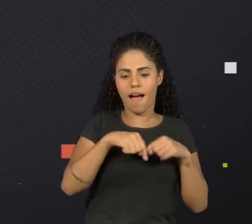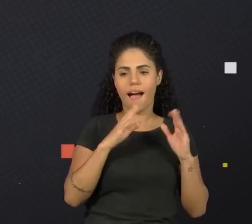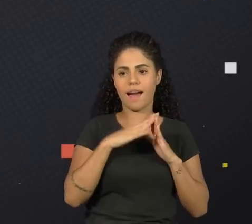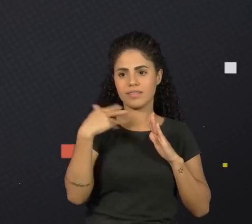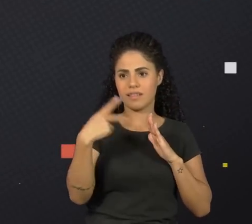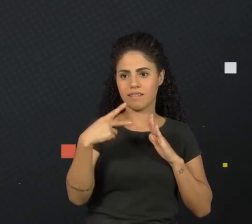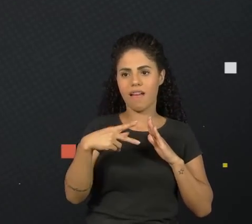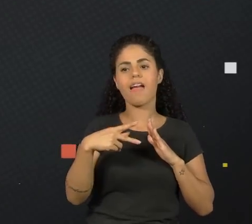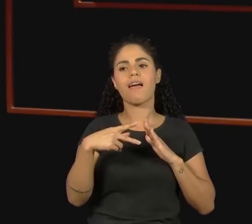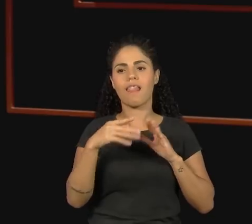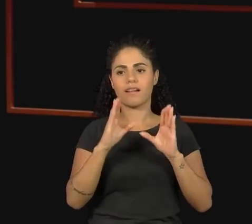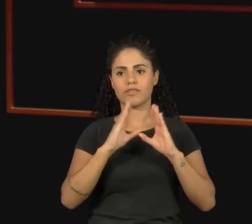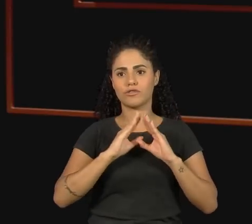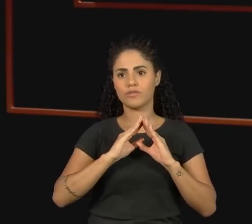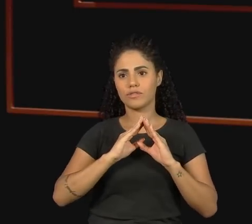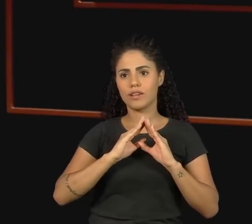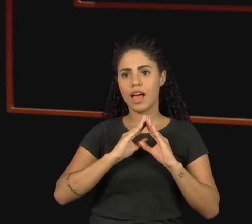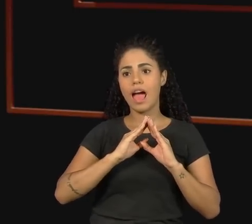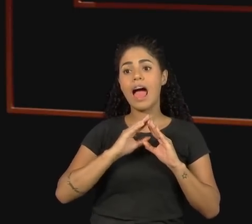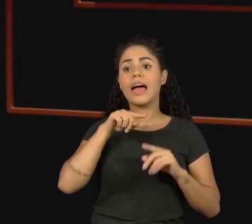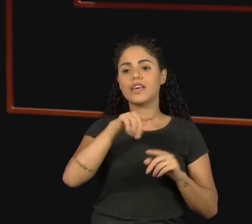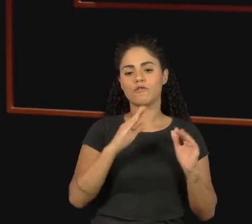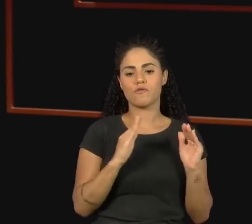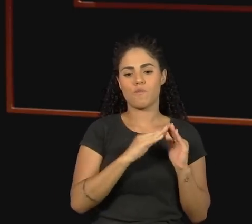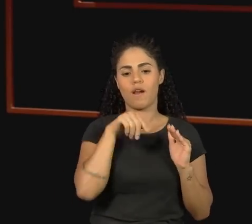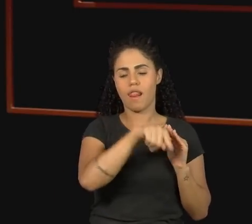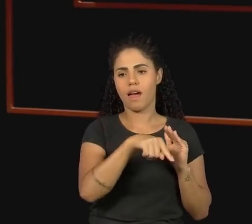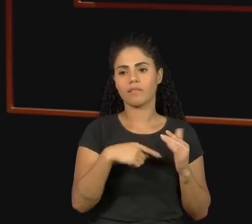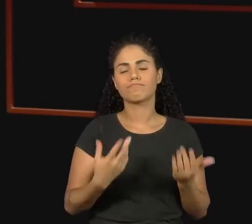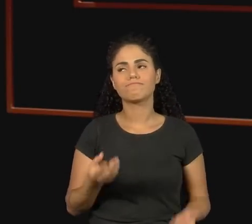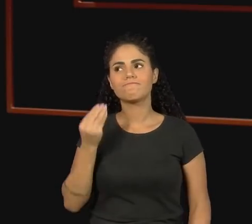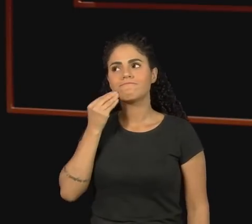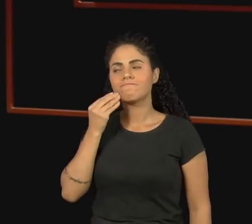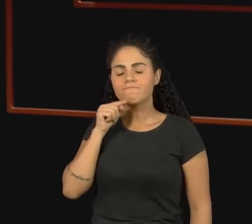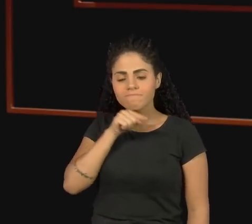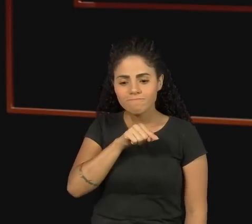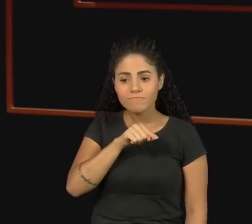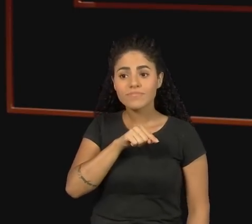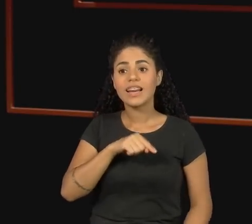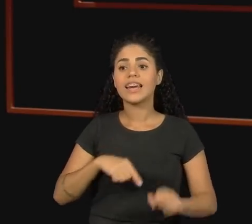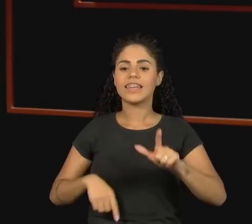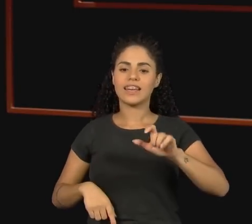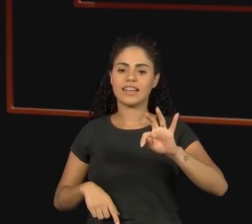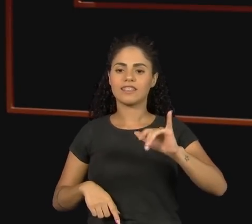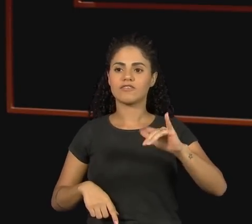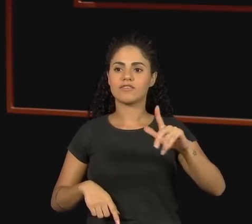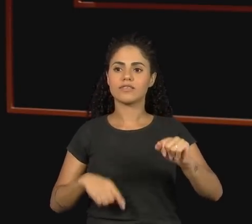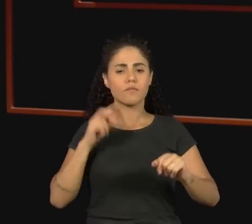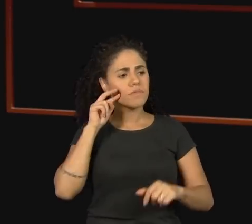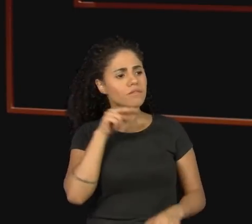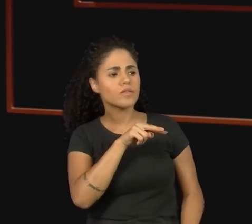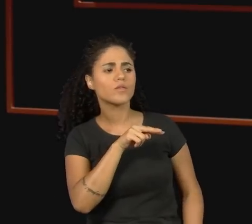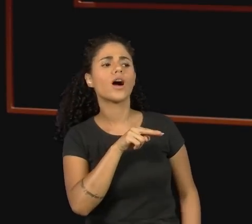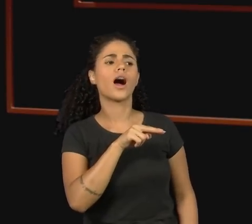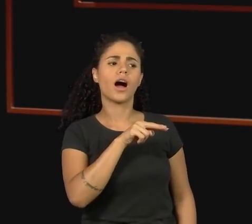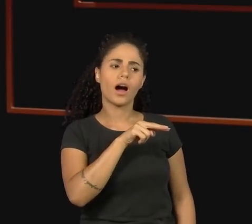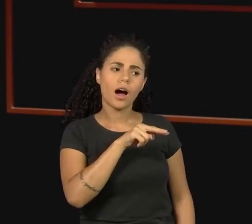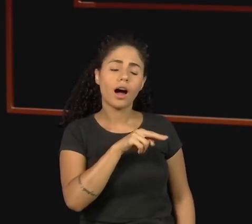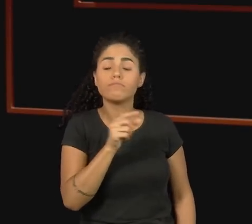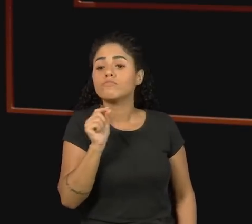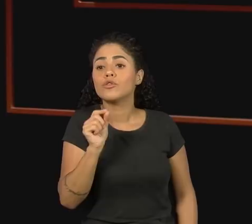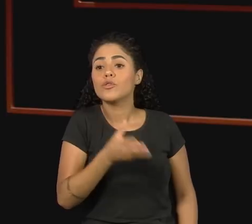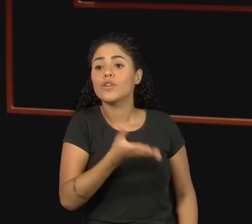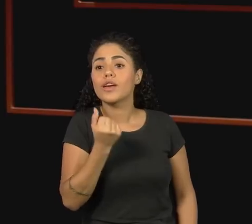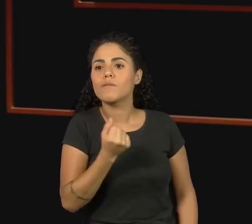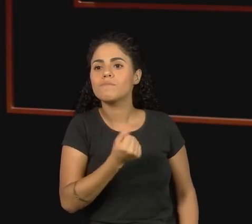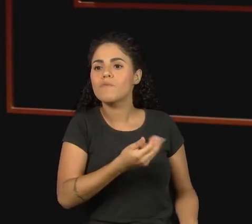Airbnb. Eu fui acabando morando lá. E a Letícia, me vendo nesse estado, ela fala para mim, vamos